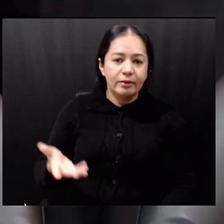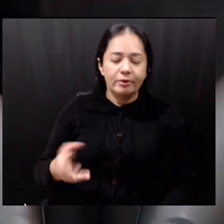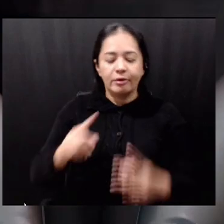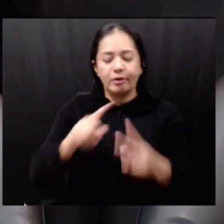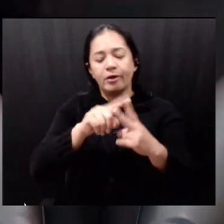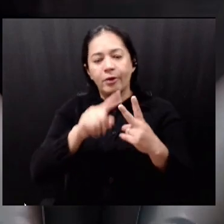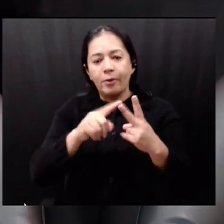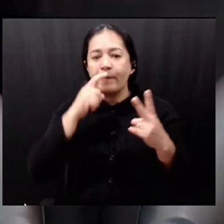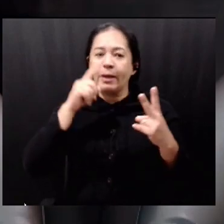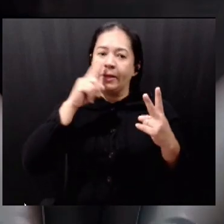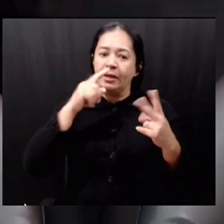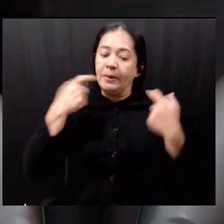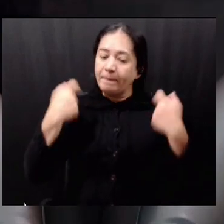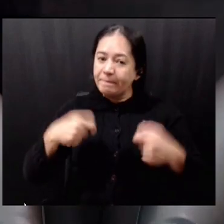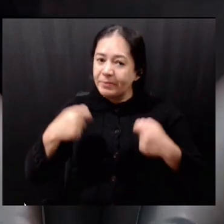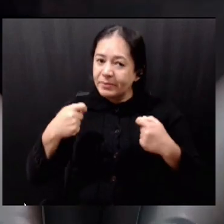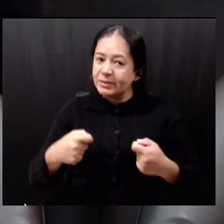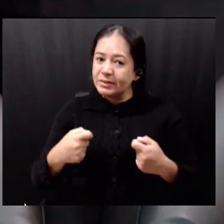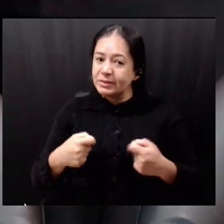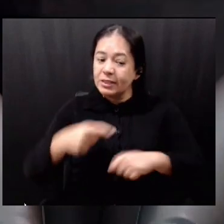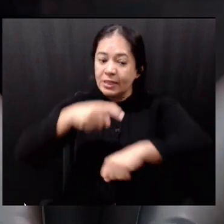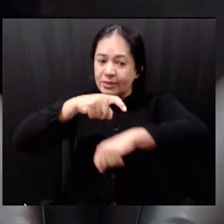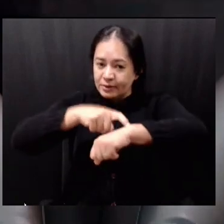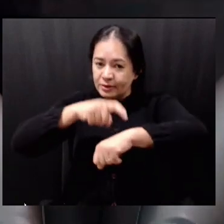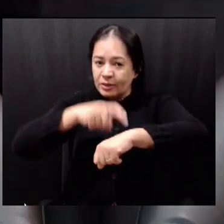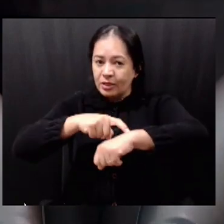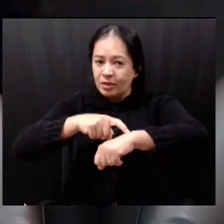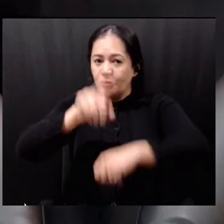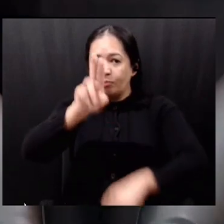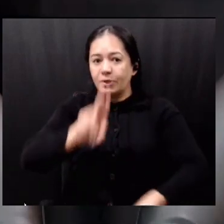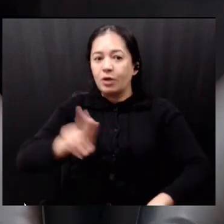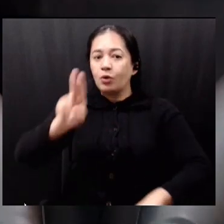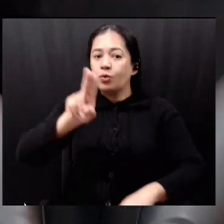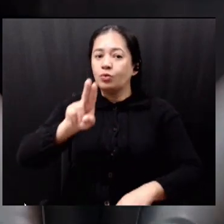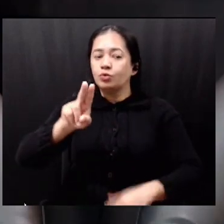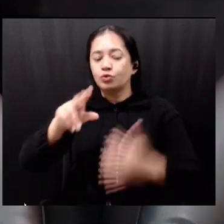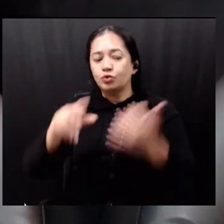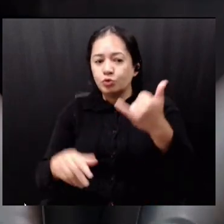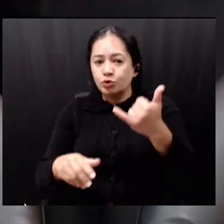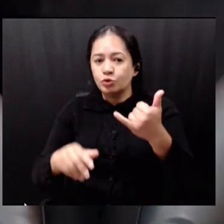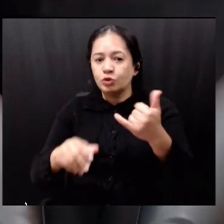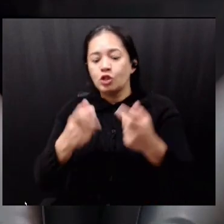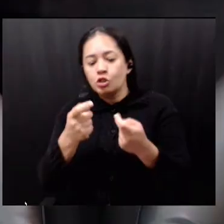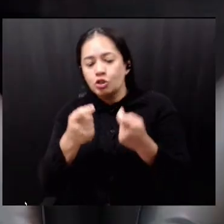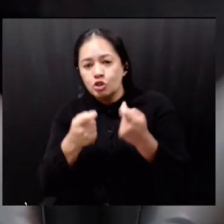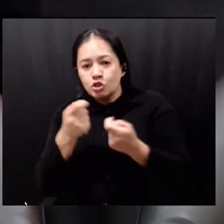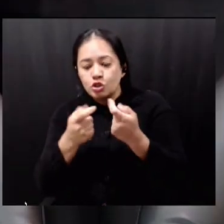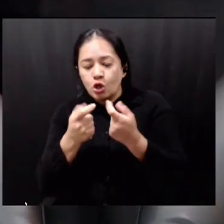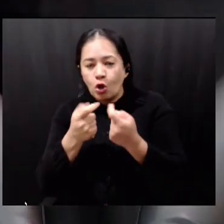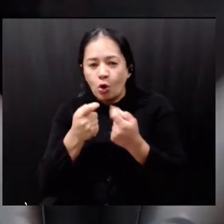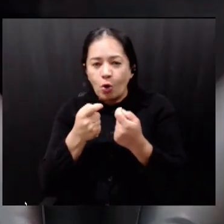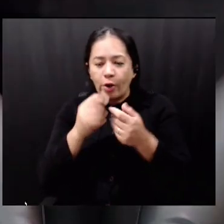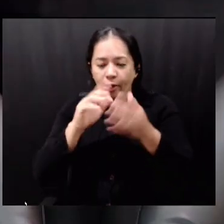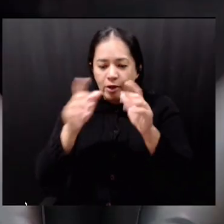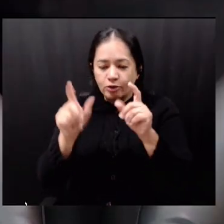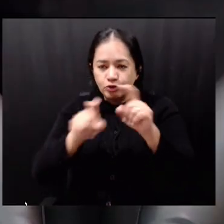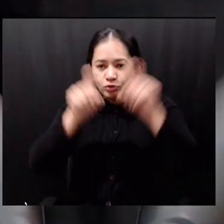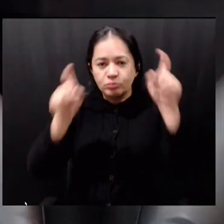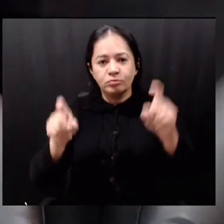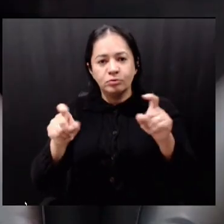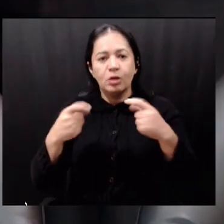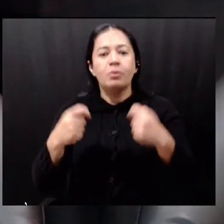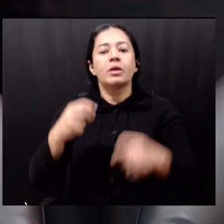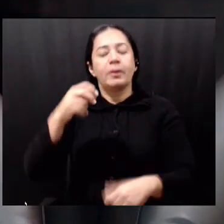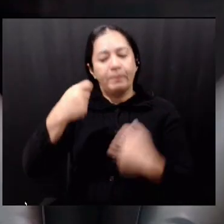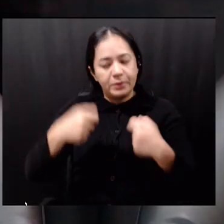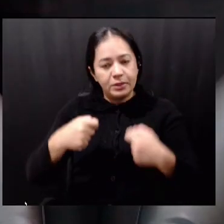realmente colocar tempo para esse uso de tela, o tempo de jogar, o tempo de acessar o computador, porque é necessário, a criança está no mundo